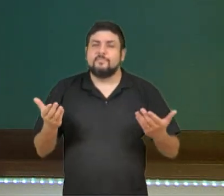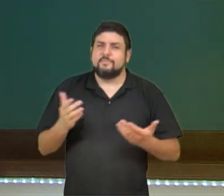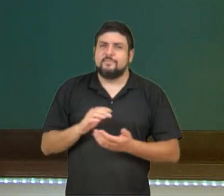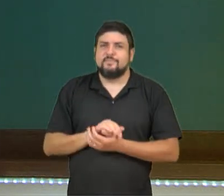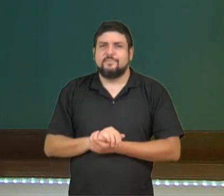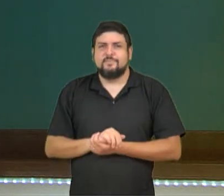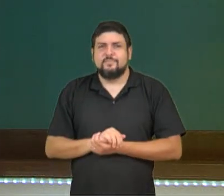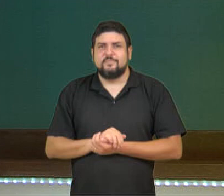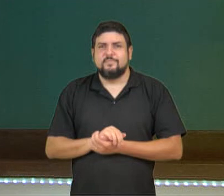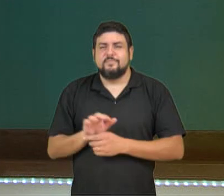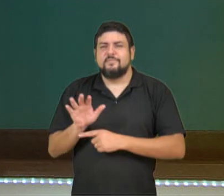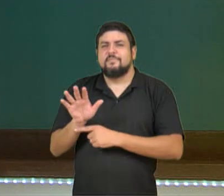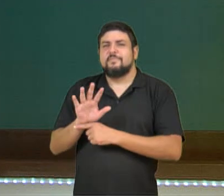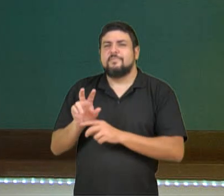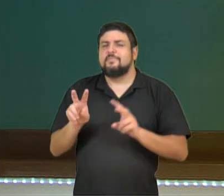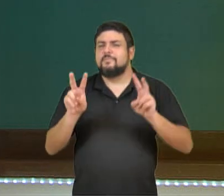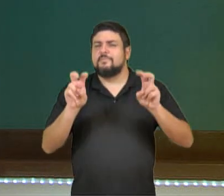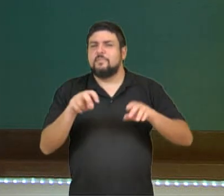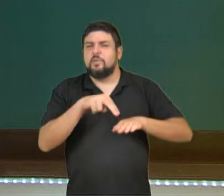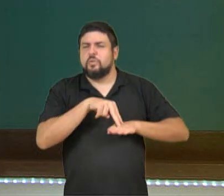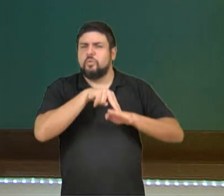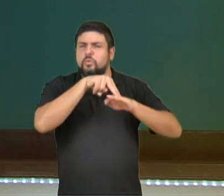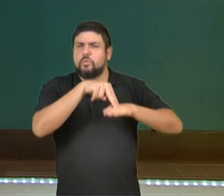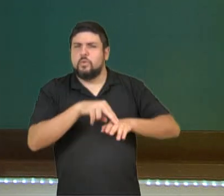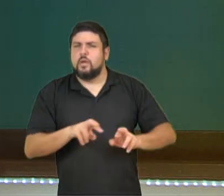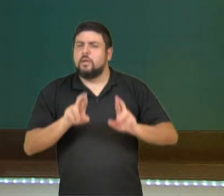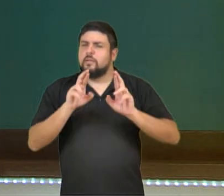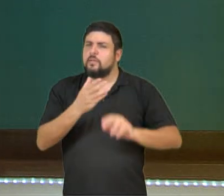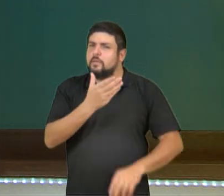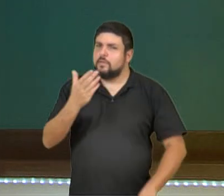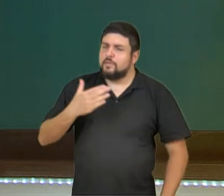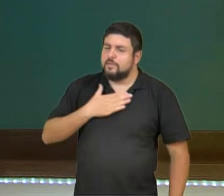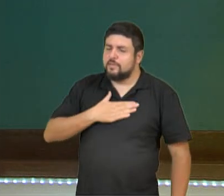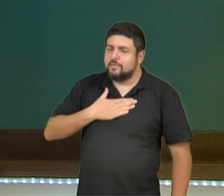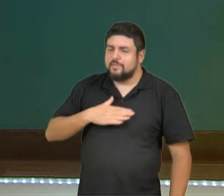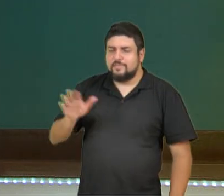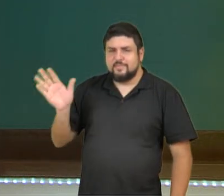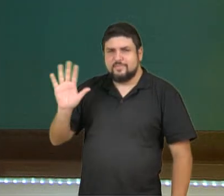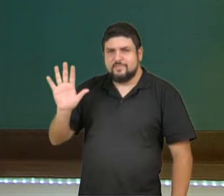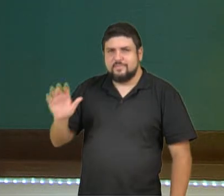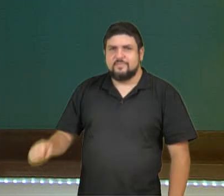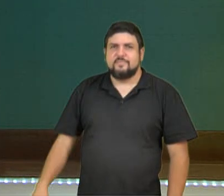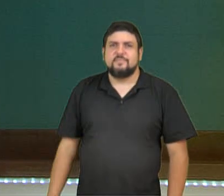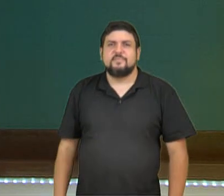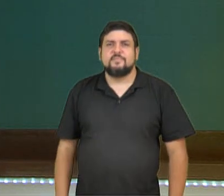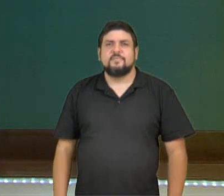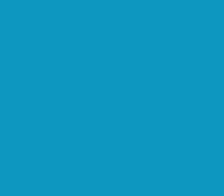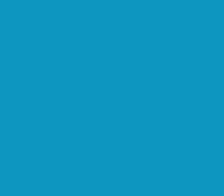Nesse vídeo nós falamos sobre o surf. Eu espero que vocês tenham gostado. Até breve!